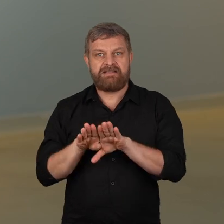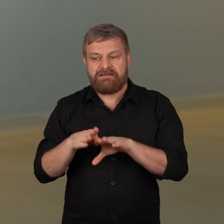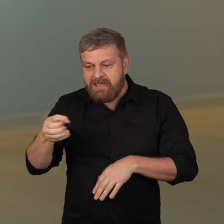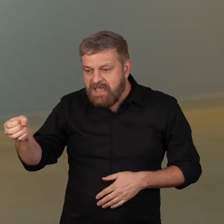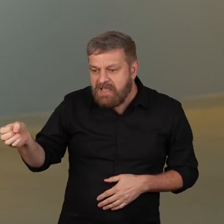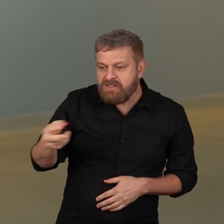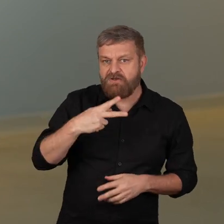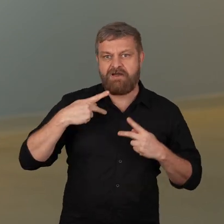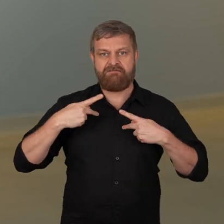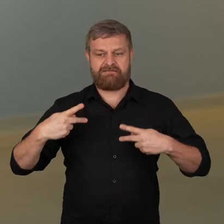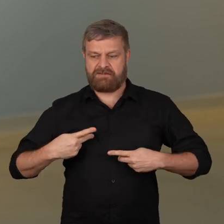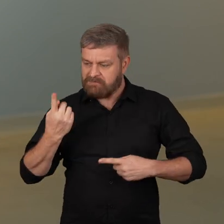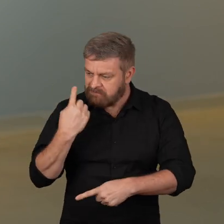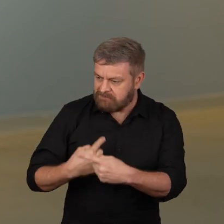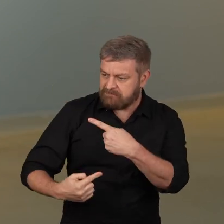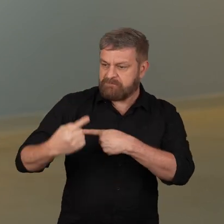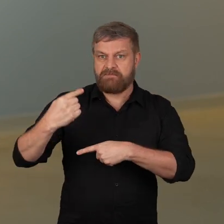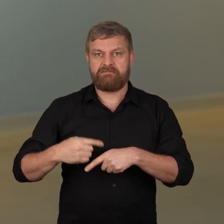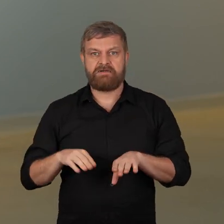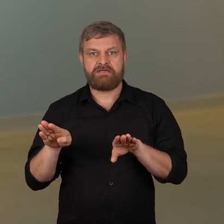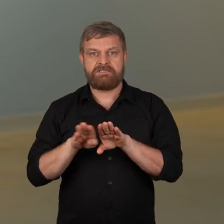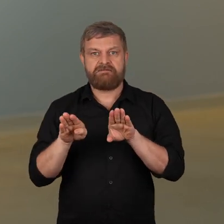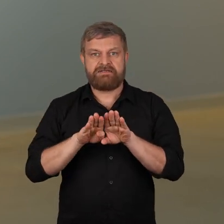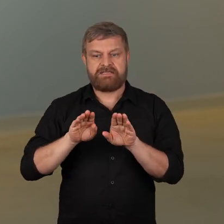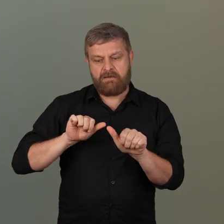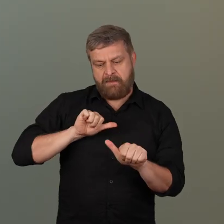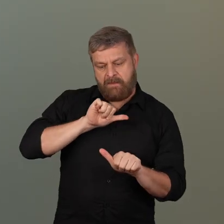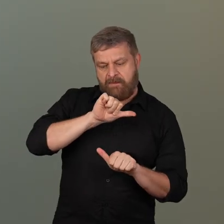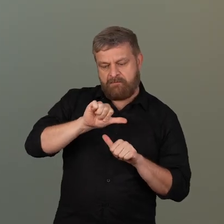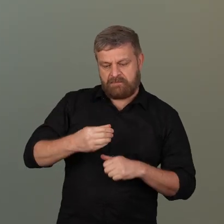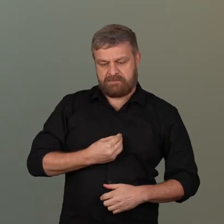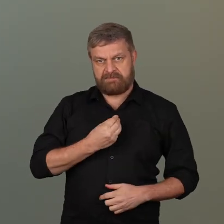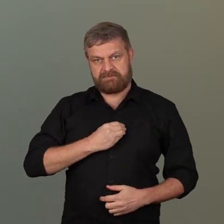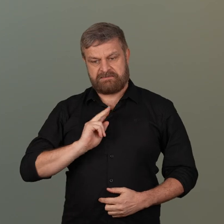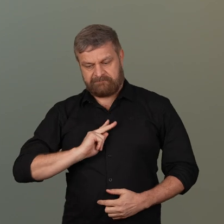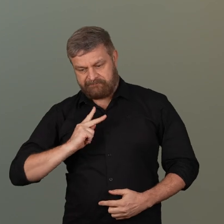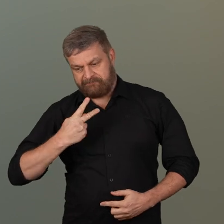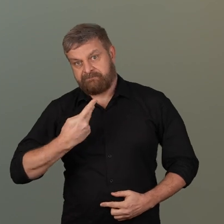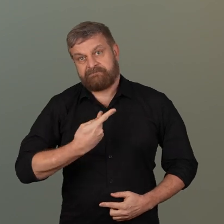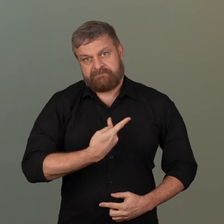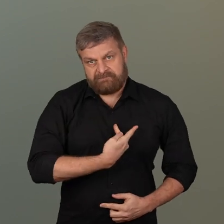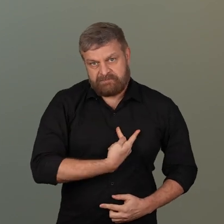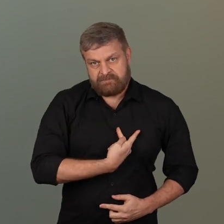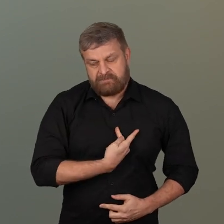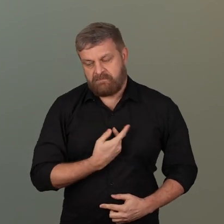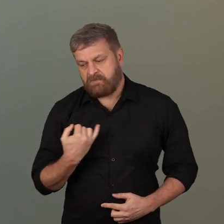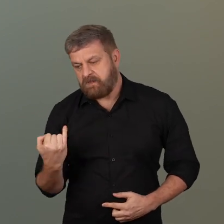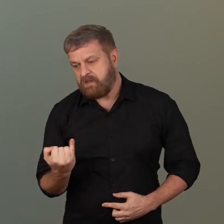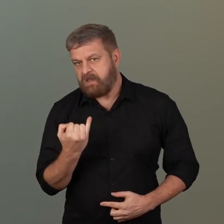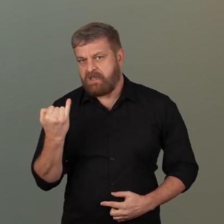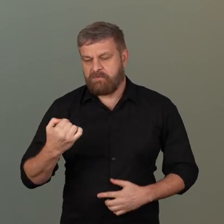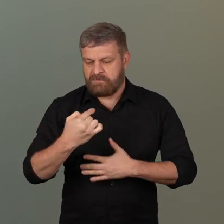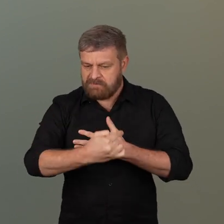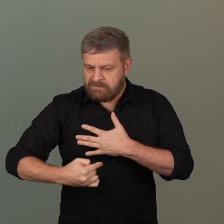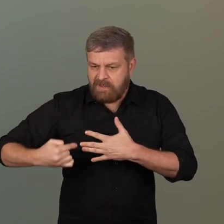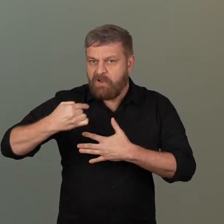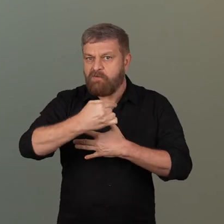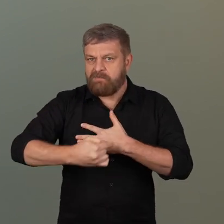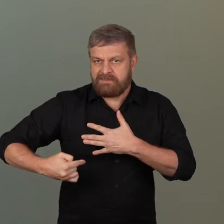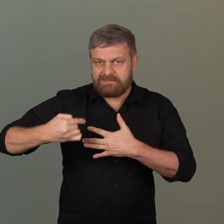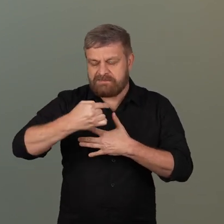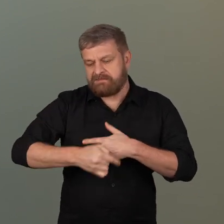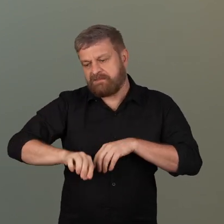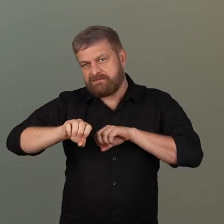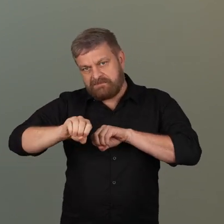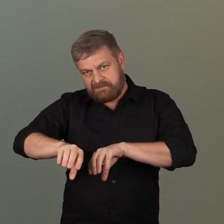ser humano de fazer uma metamorfose. É importante a complexidade na educação,